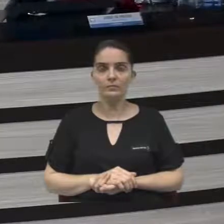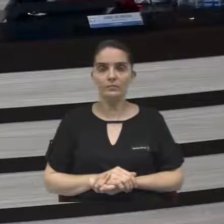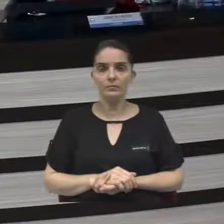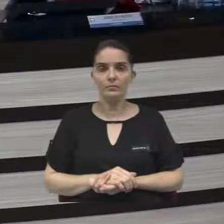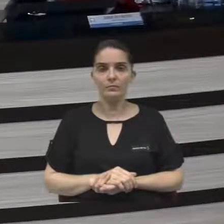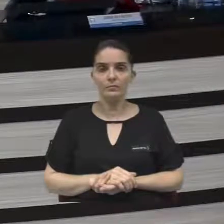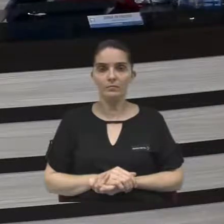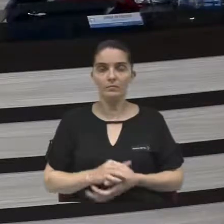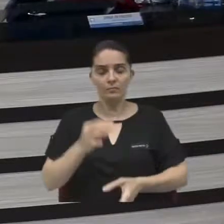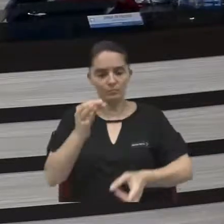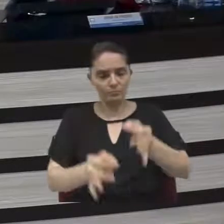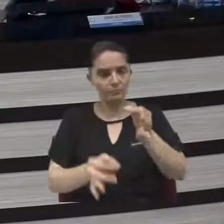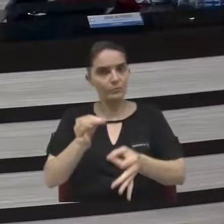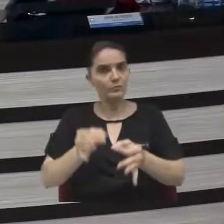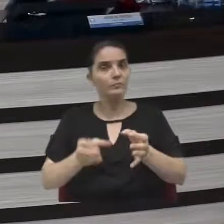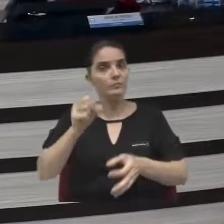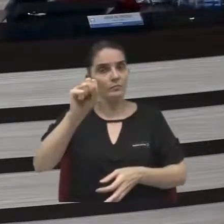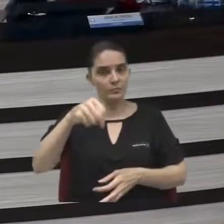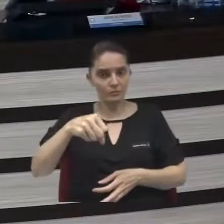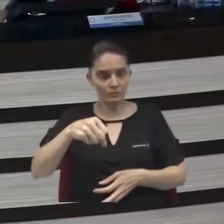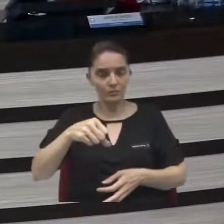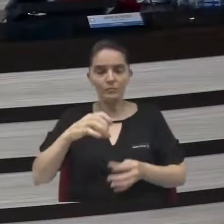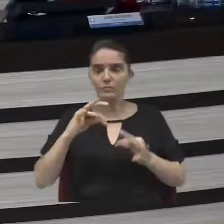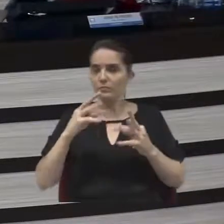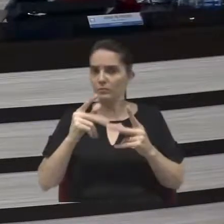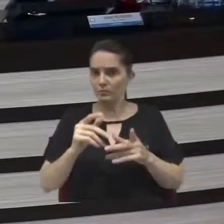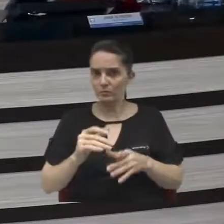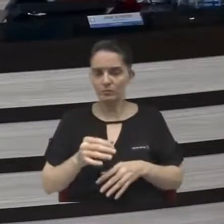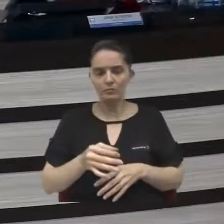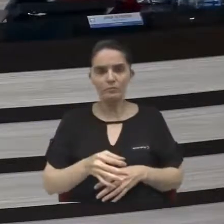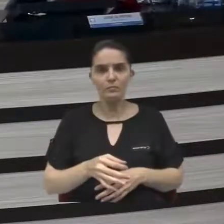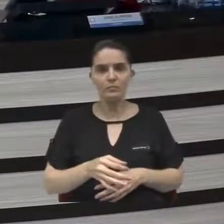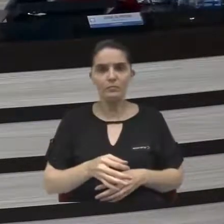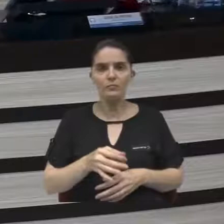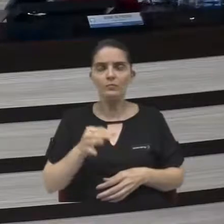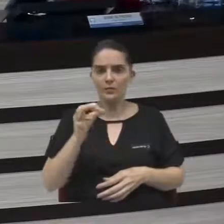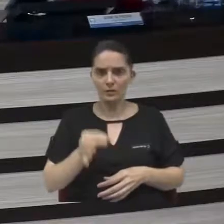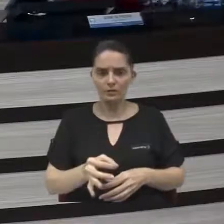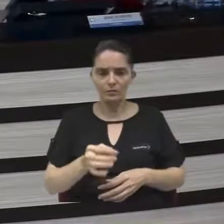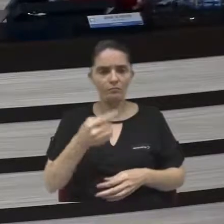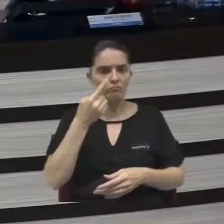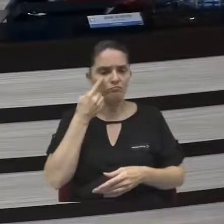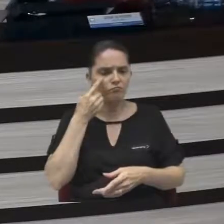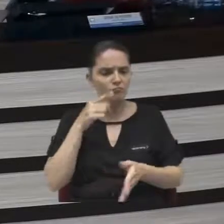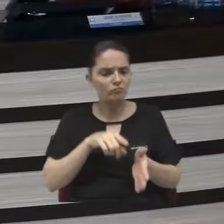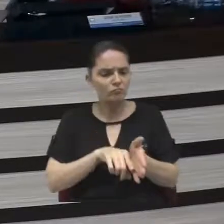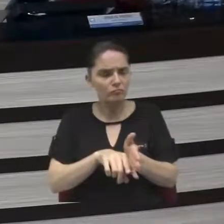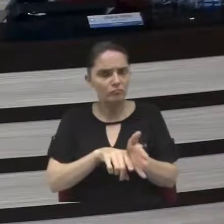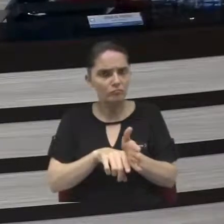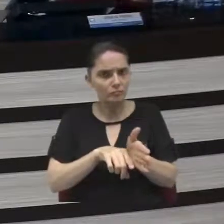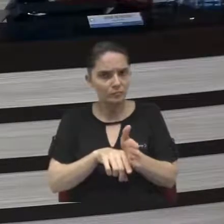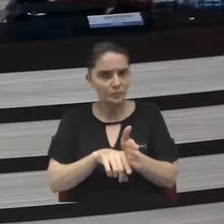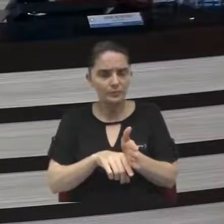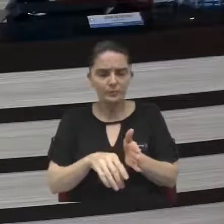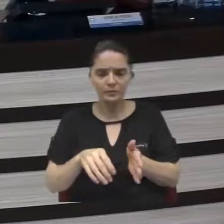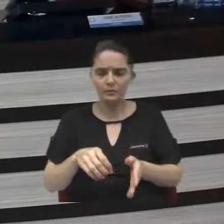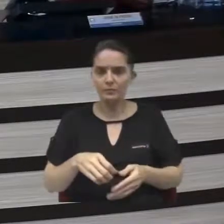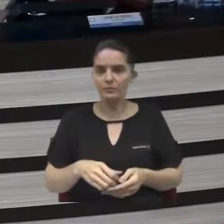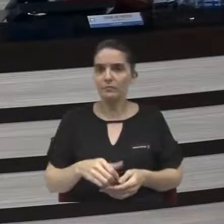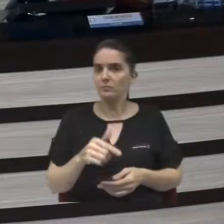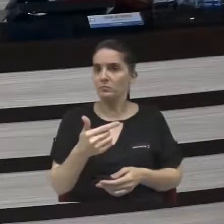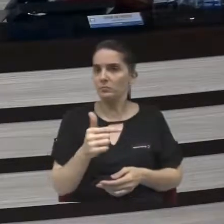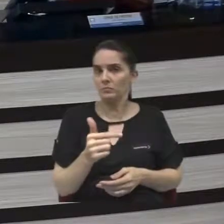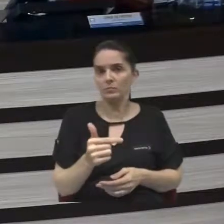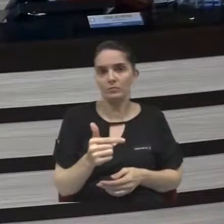transitada e julgada a decisão, cumpridas todas as providências e determinações cabíveis e verificada a inexistência de